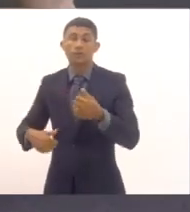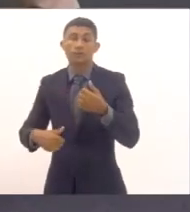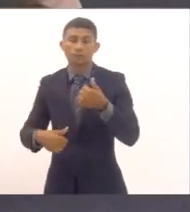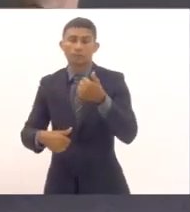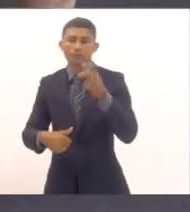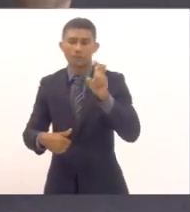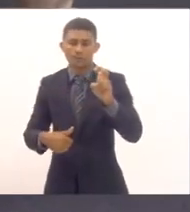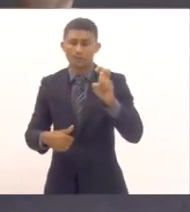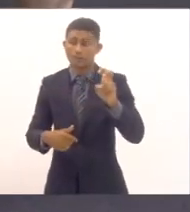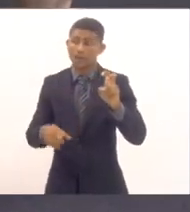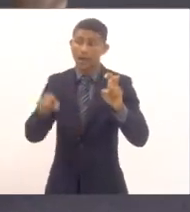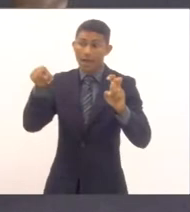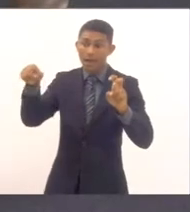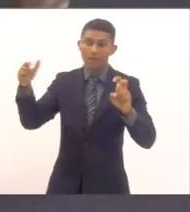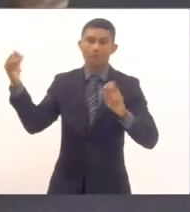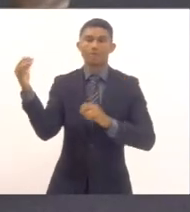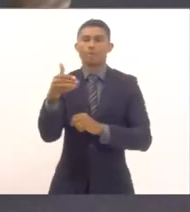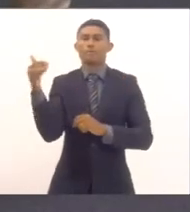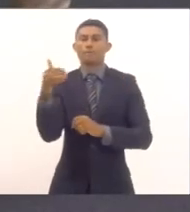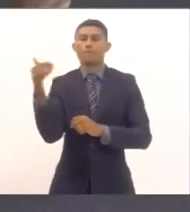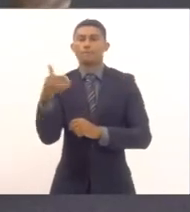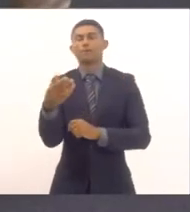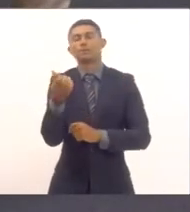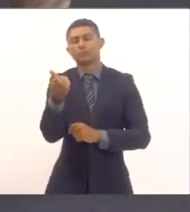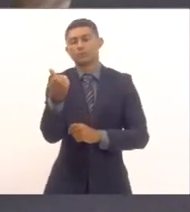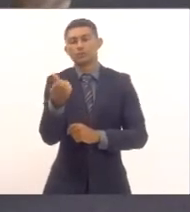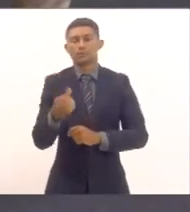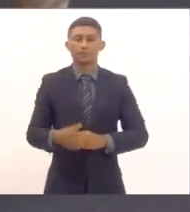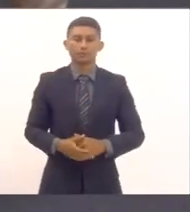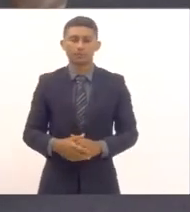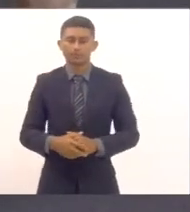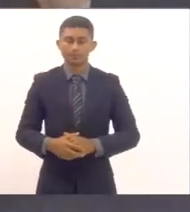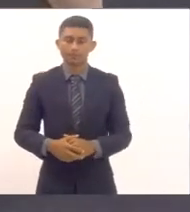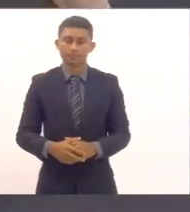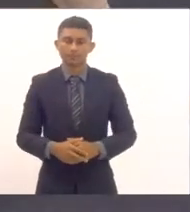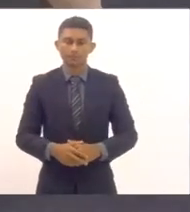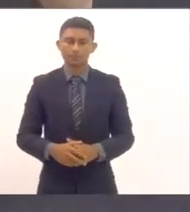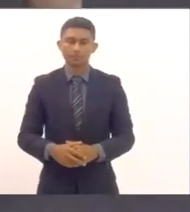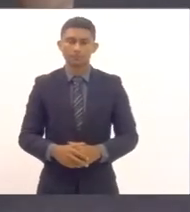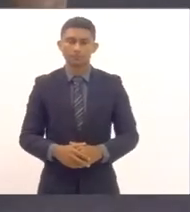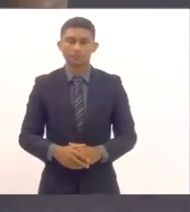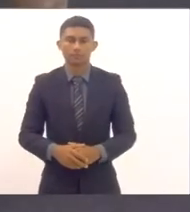SuperVia compareceu para fazer os reparos nas suas Estações a